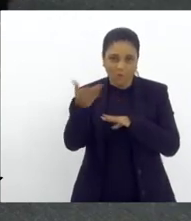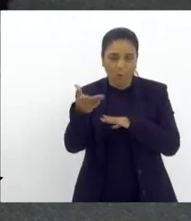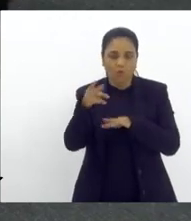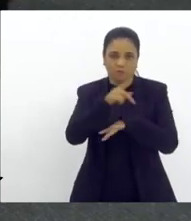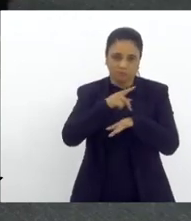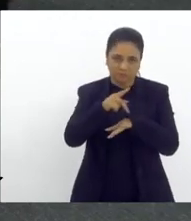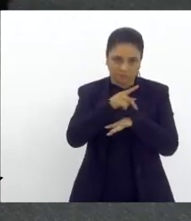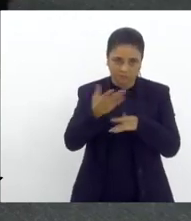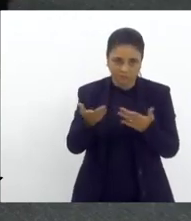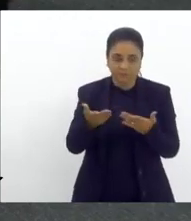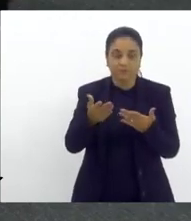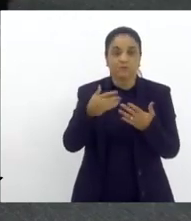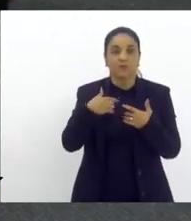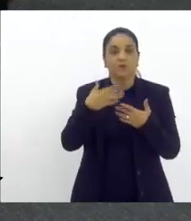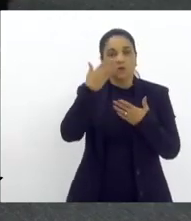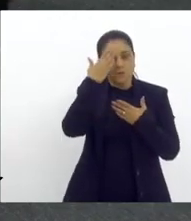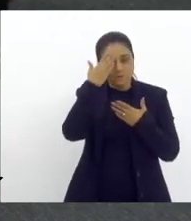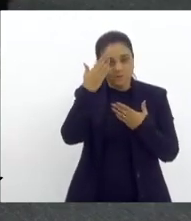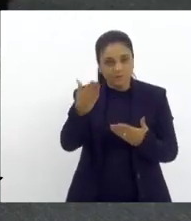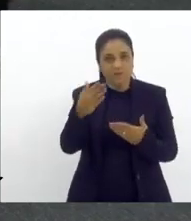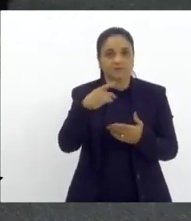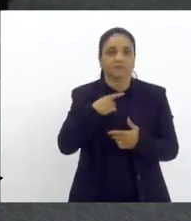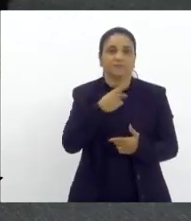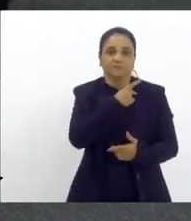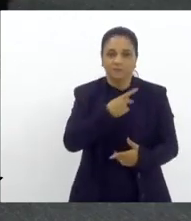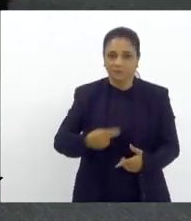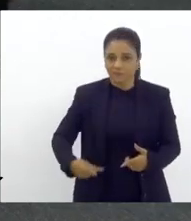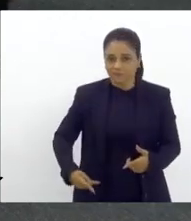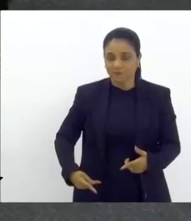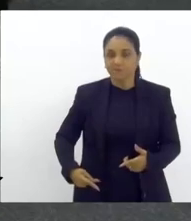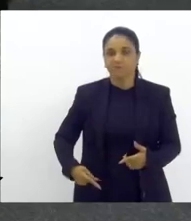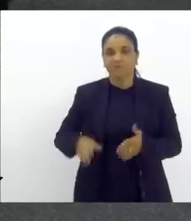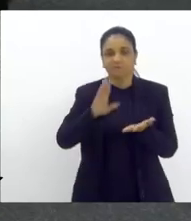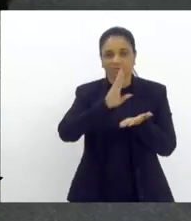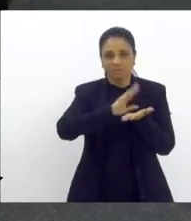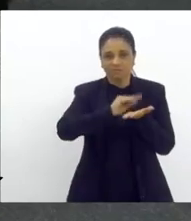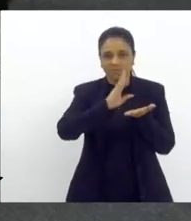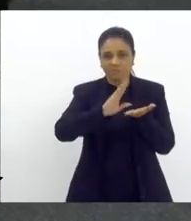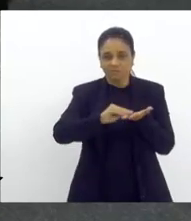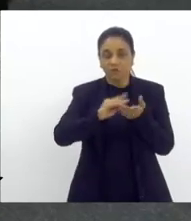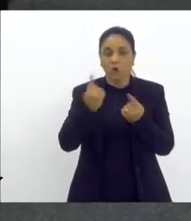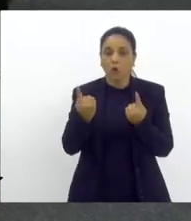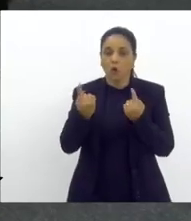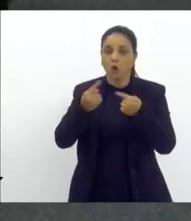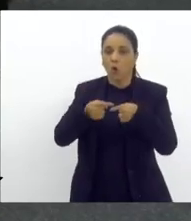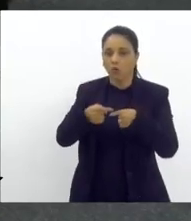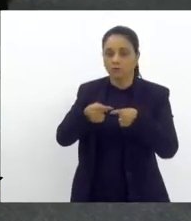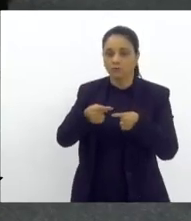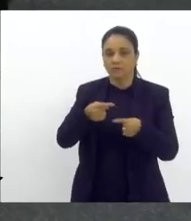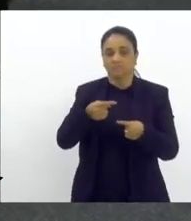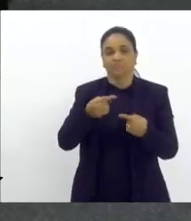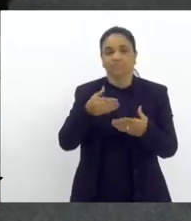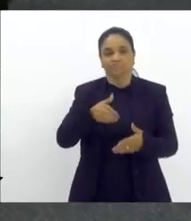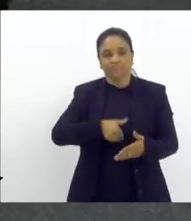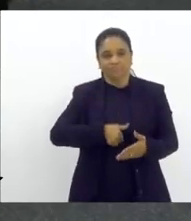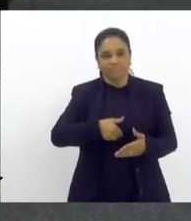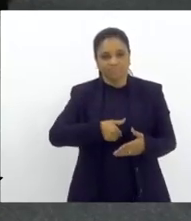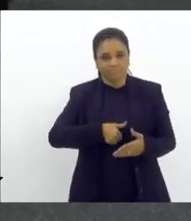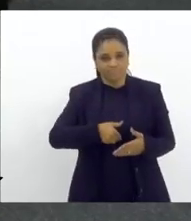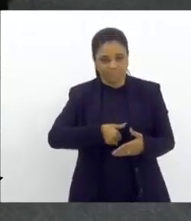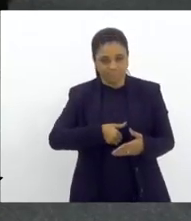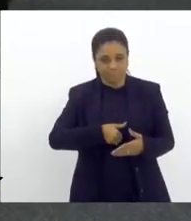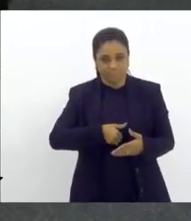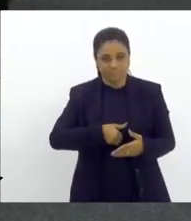presidente é eu queria dizer que a pauta do combate a fome da miséria a pauta